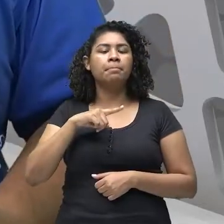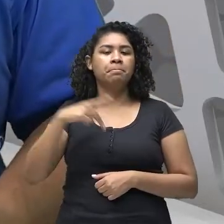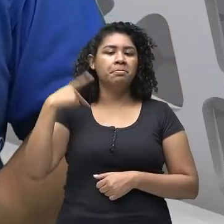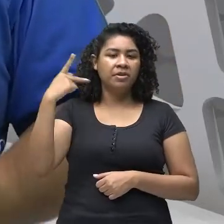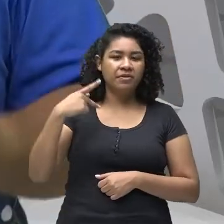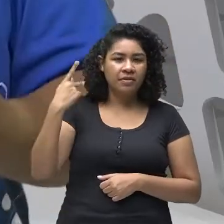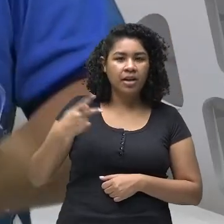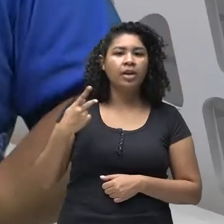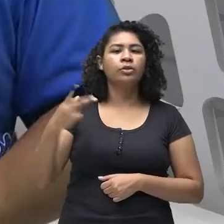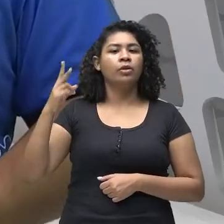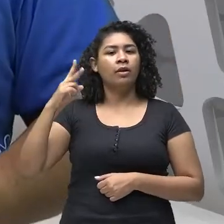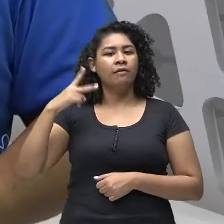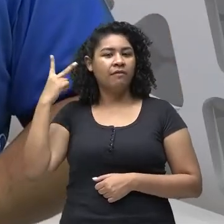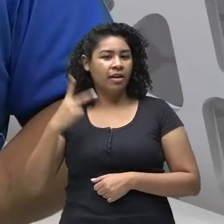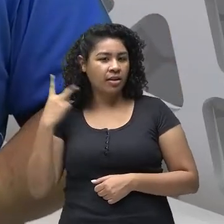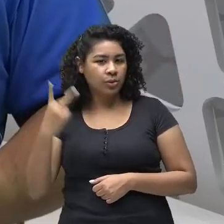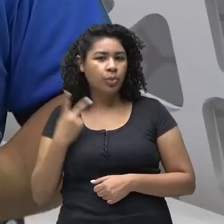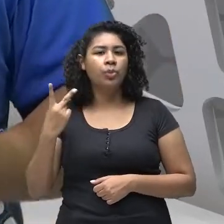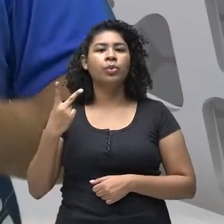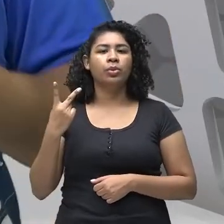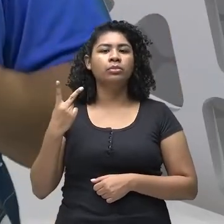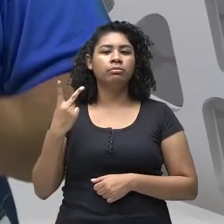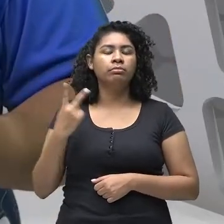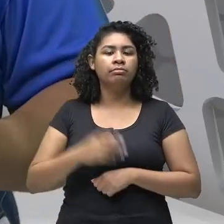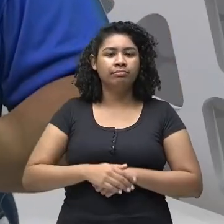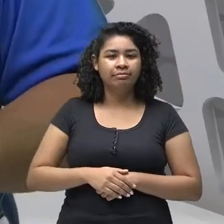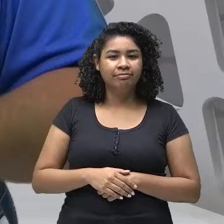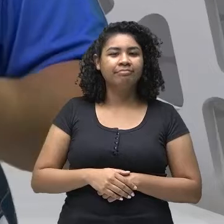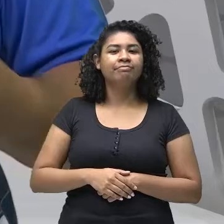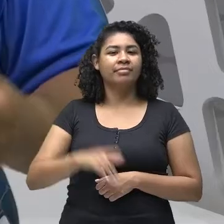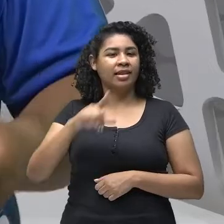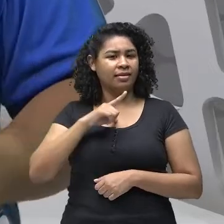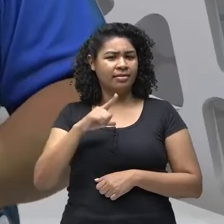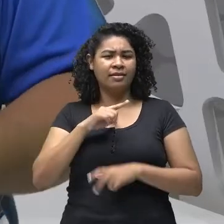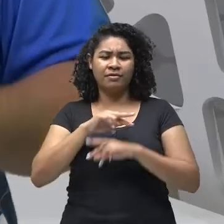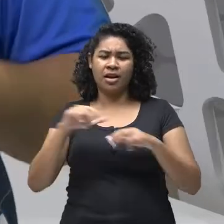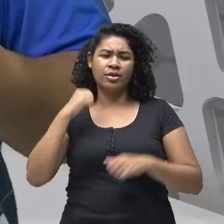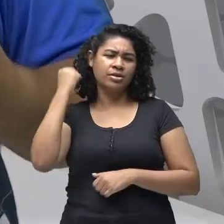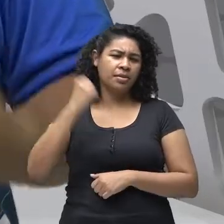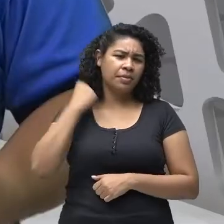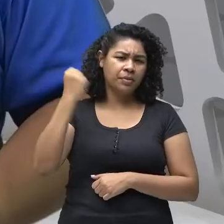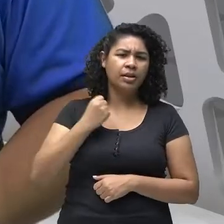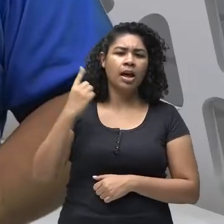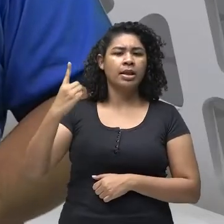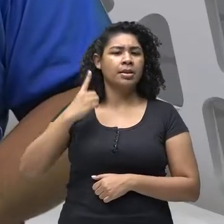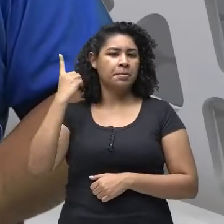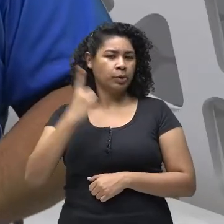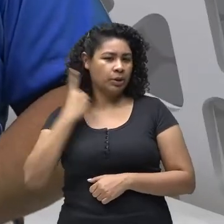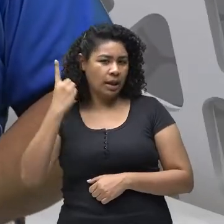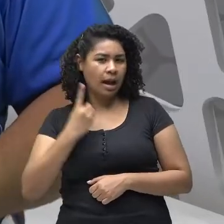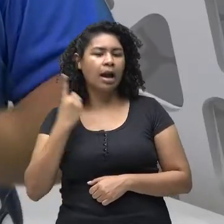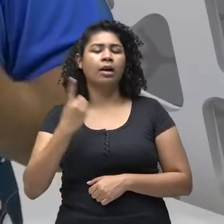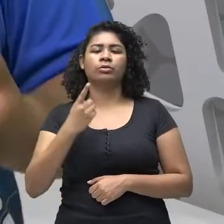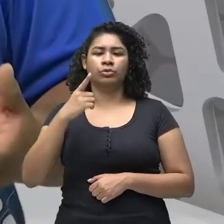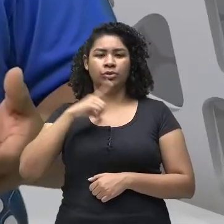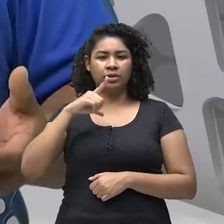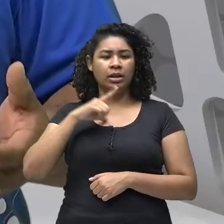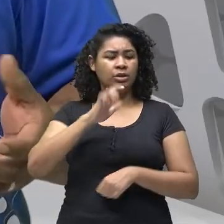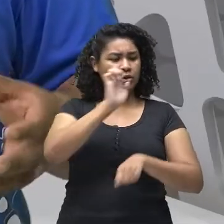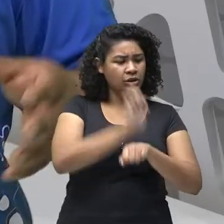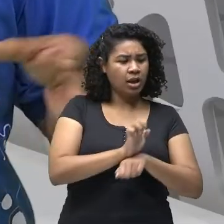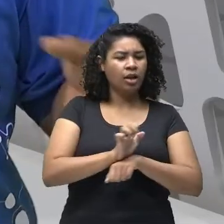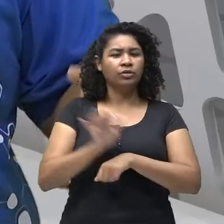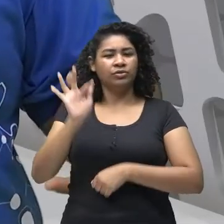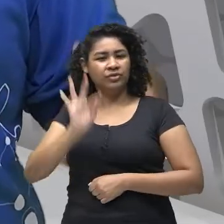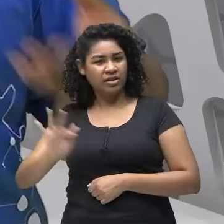e ainda temos outros cargos políticos, né, os parlamentares, senadores, deputados, estaduais e federais,